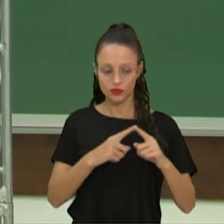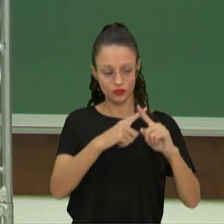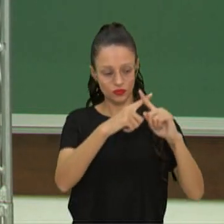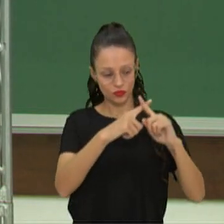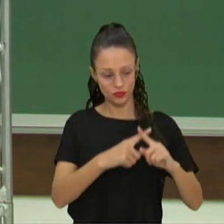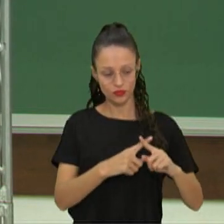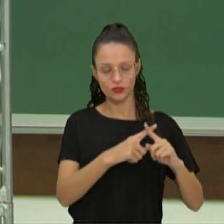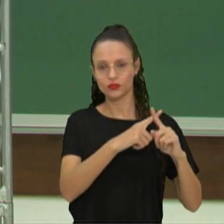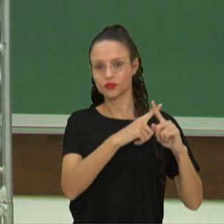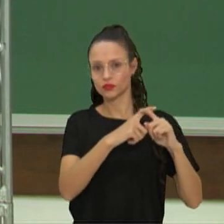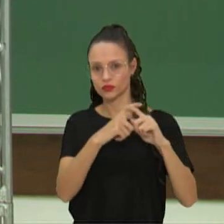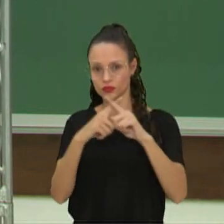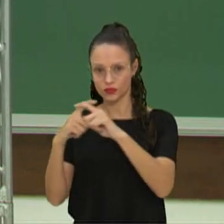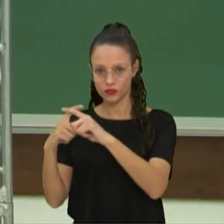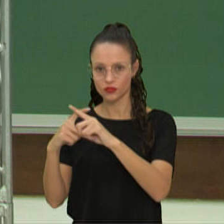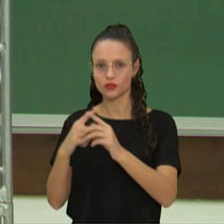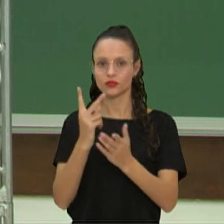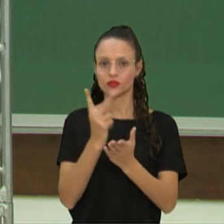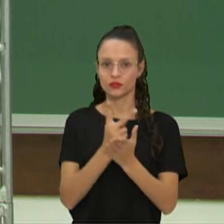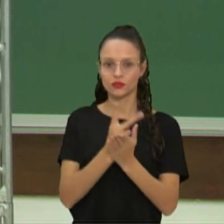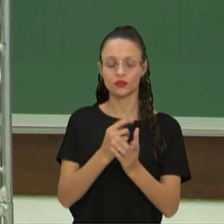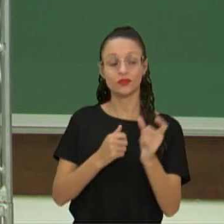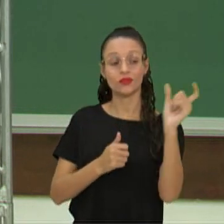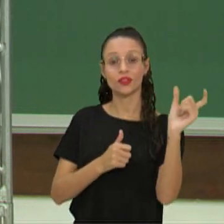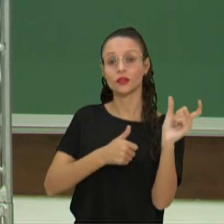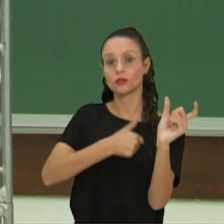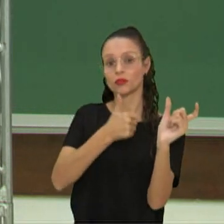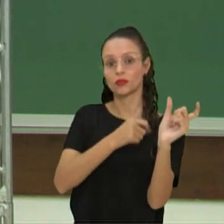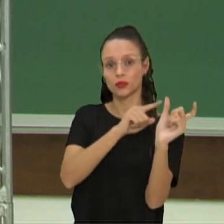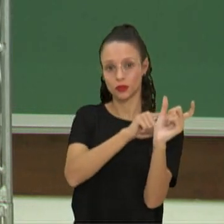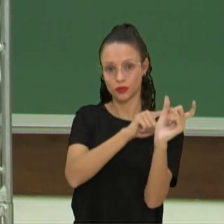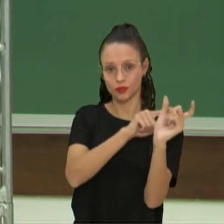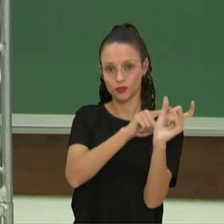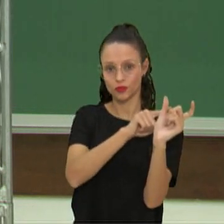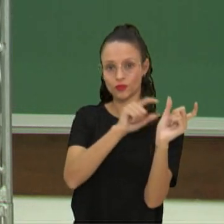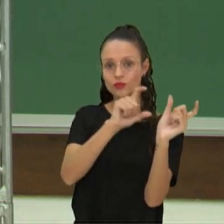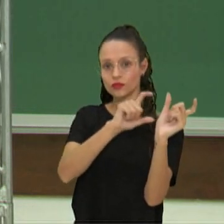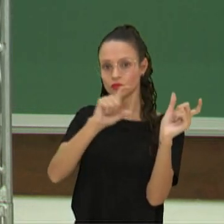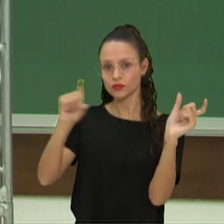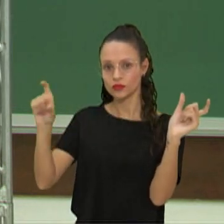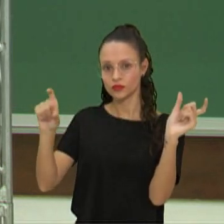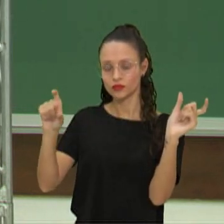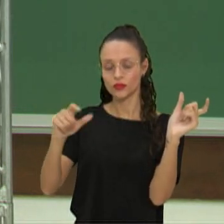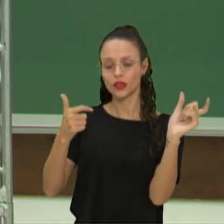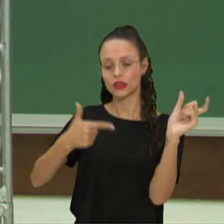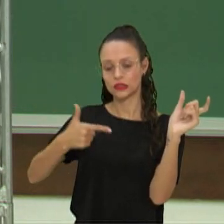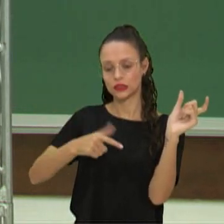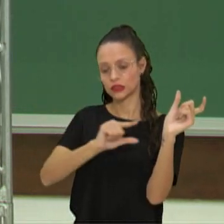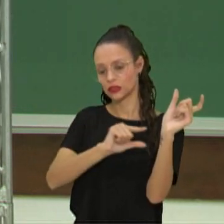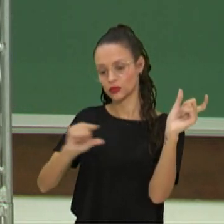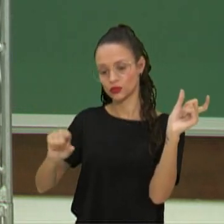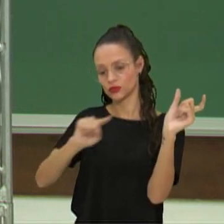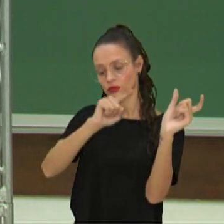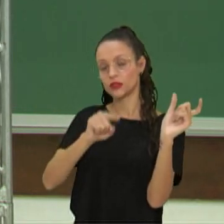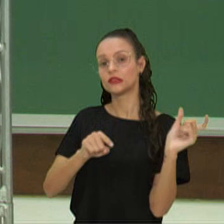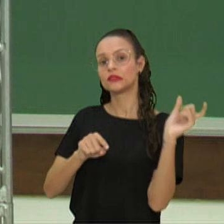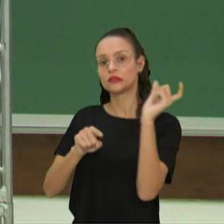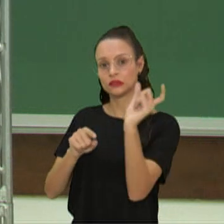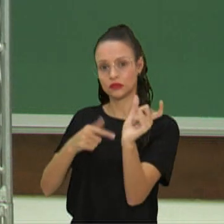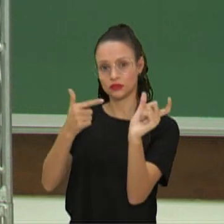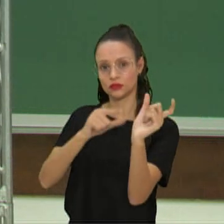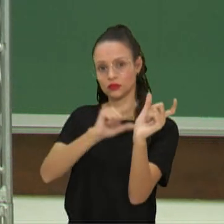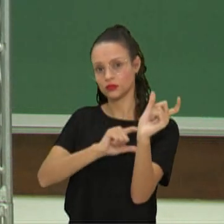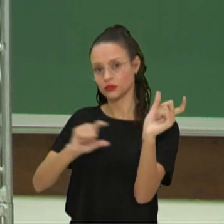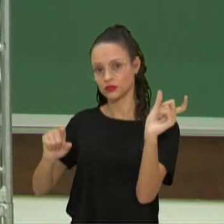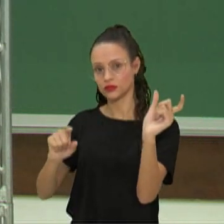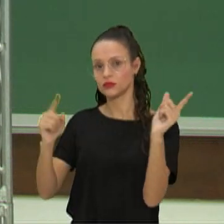multiplicação de polinômios. Eu multiplico sempre o primeiro termo do polinômio por todos os termos do outro e depois o segundo termo, reduzindo